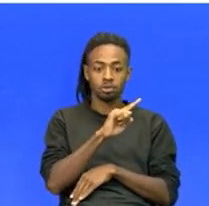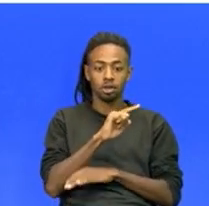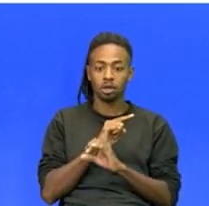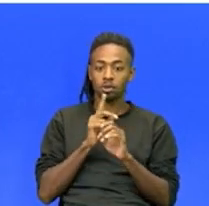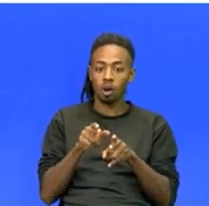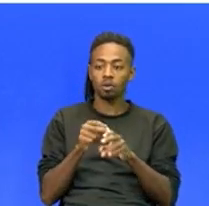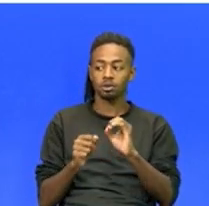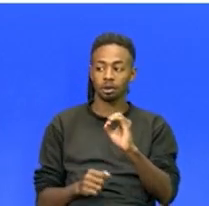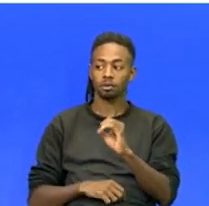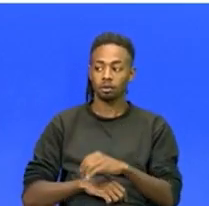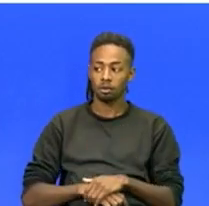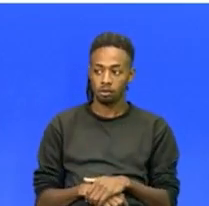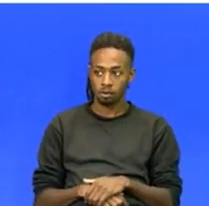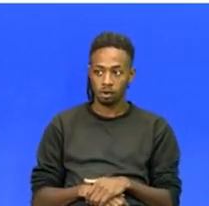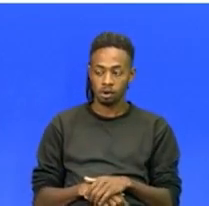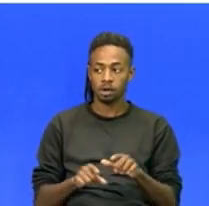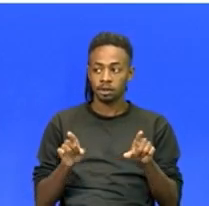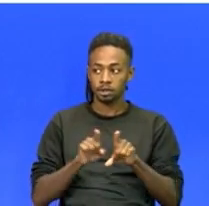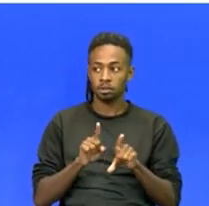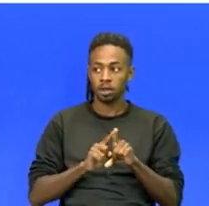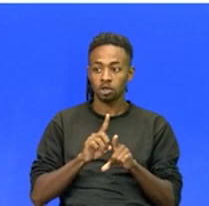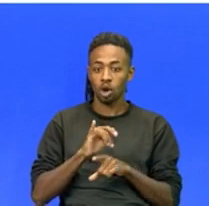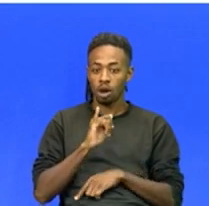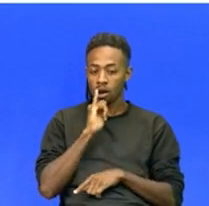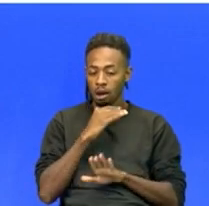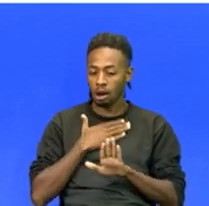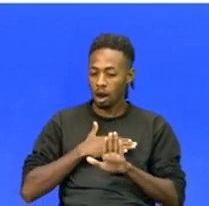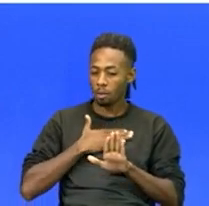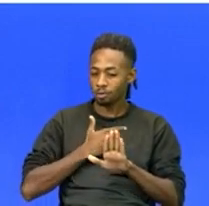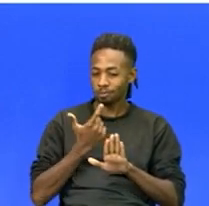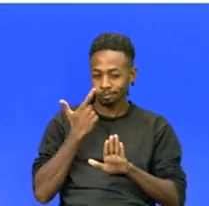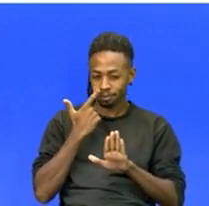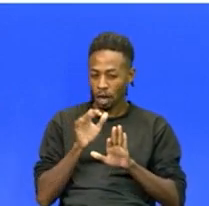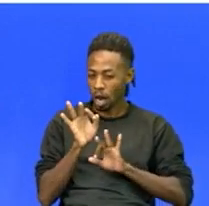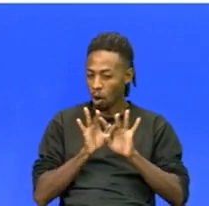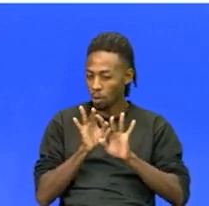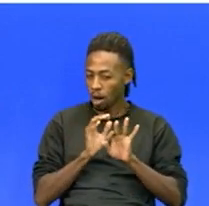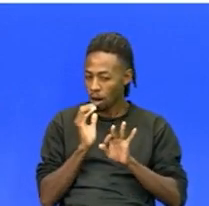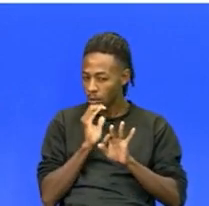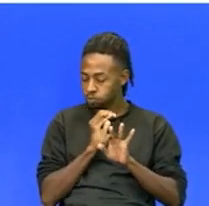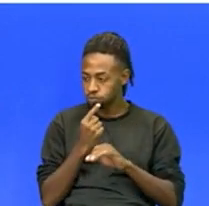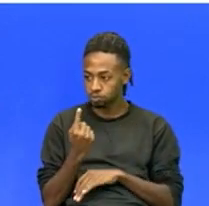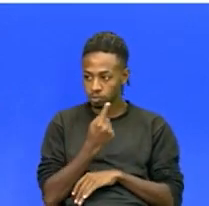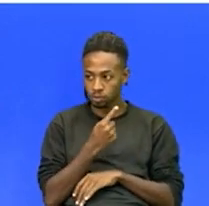zero. Tá? Aqui, só um minuto para corrigir aqui a questão.